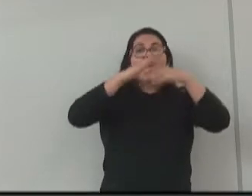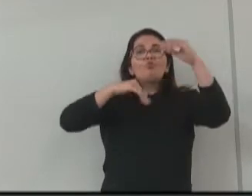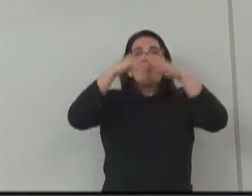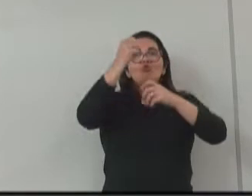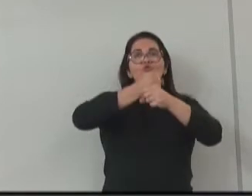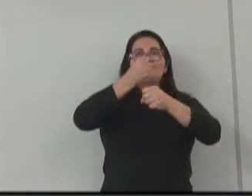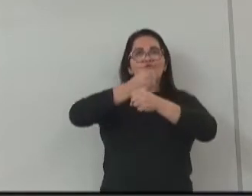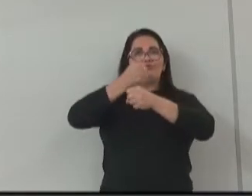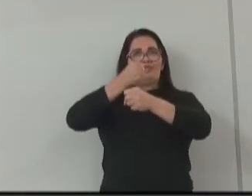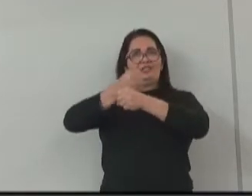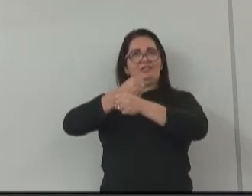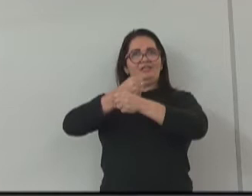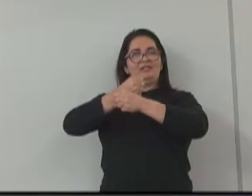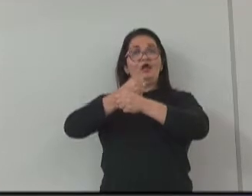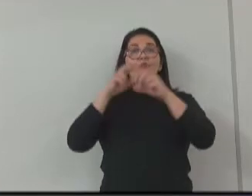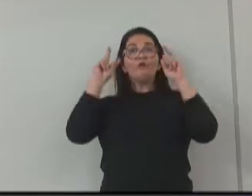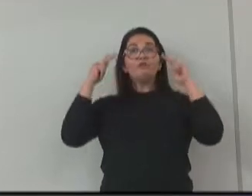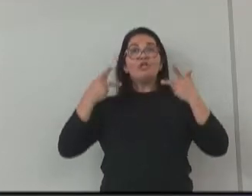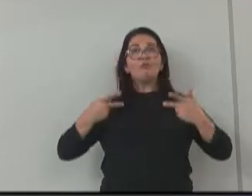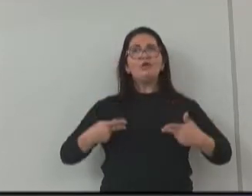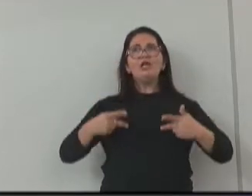na verdade, pela mão humana.